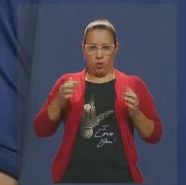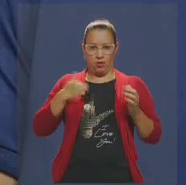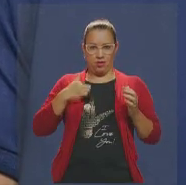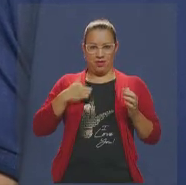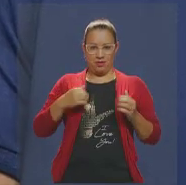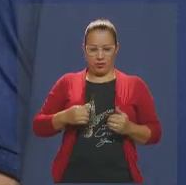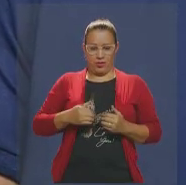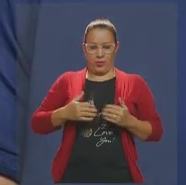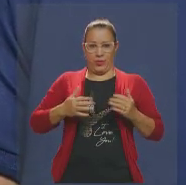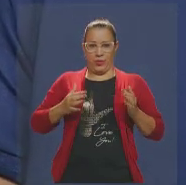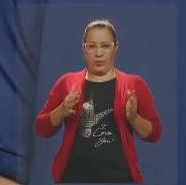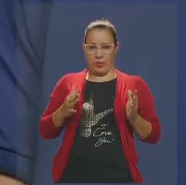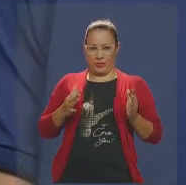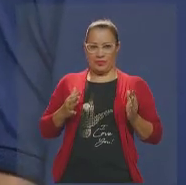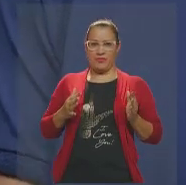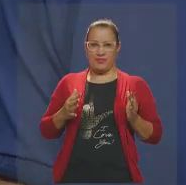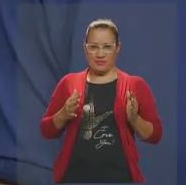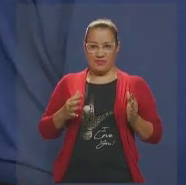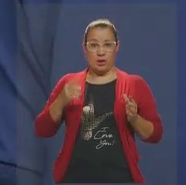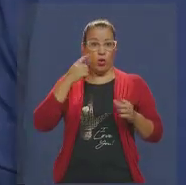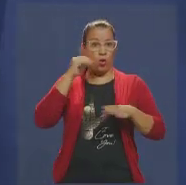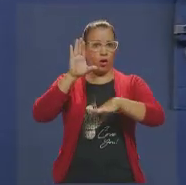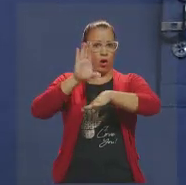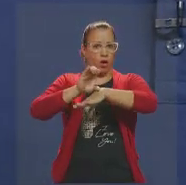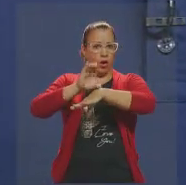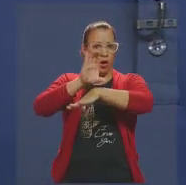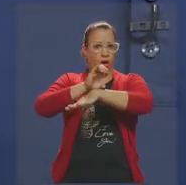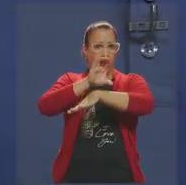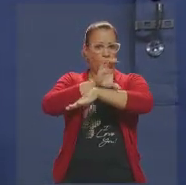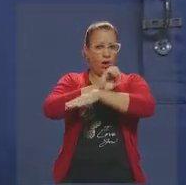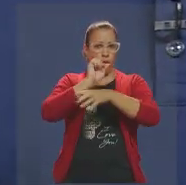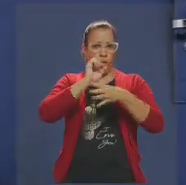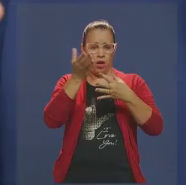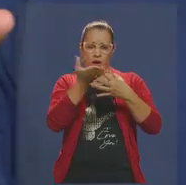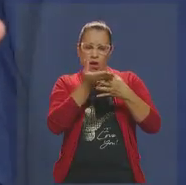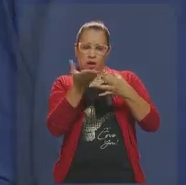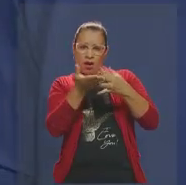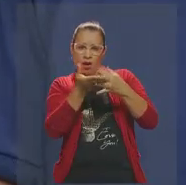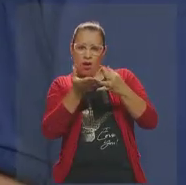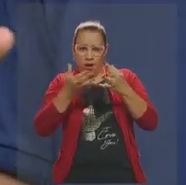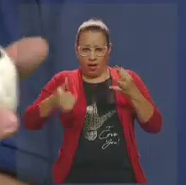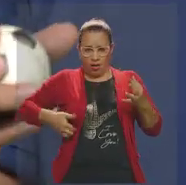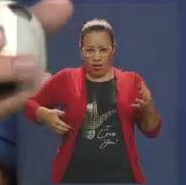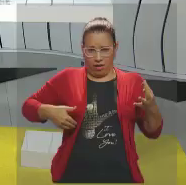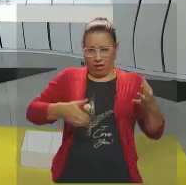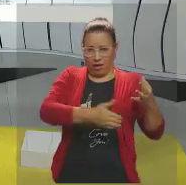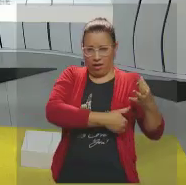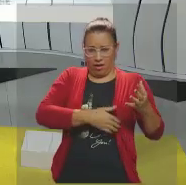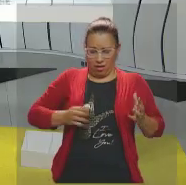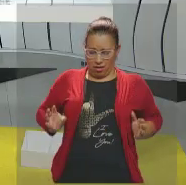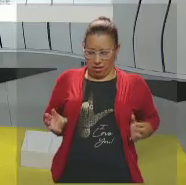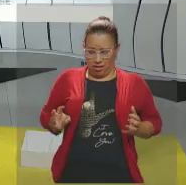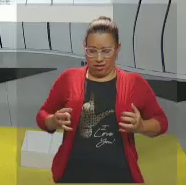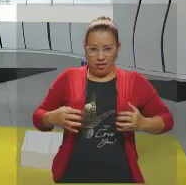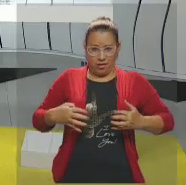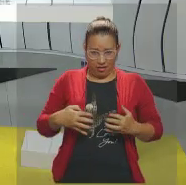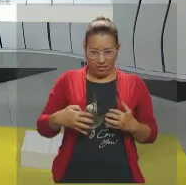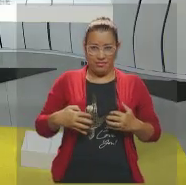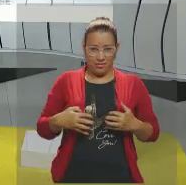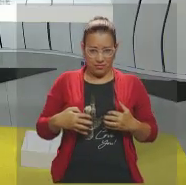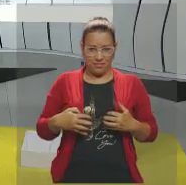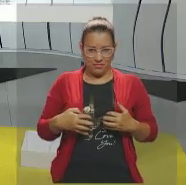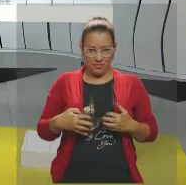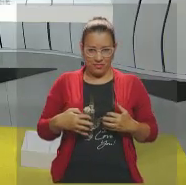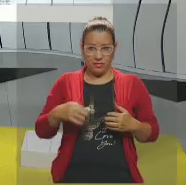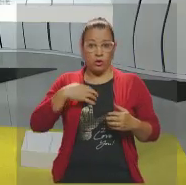entra. Então os músculos intercostais, quando eles se contraem, eles permitem